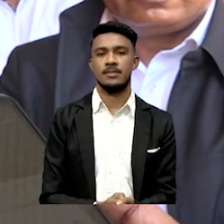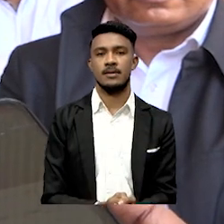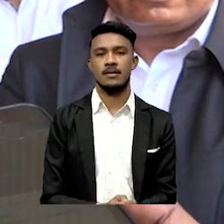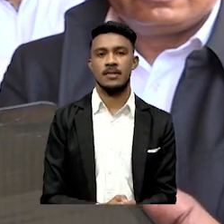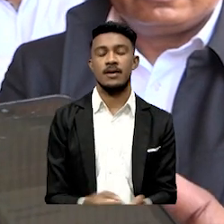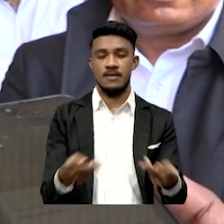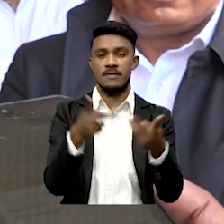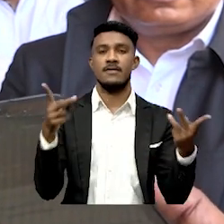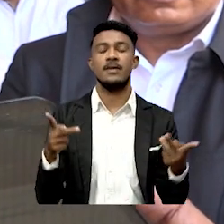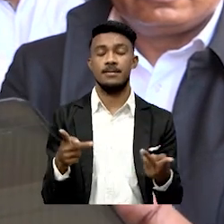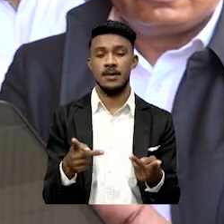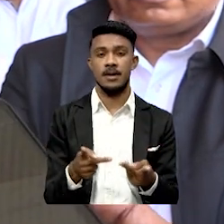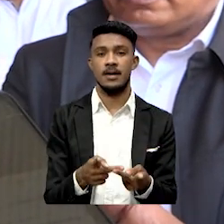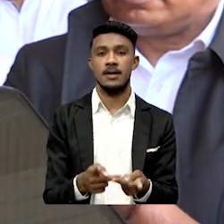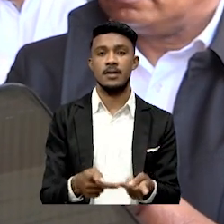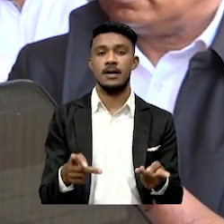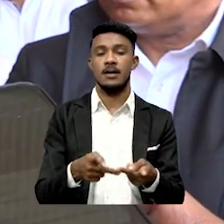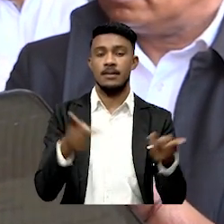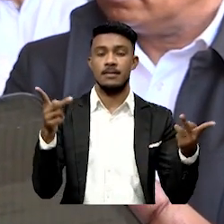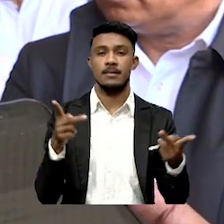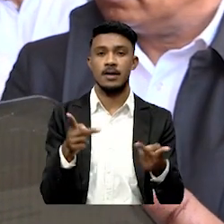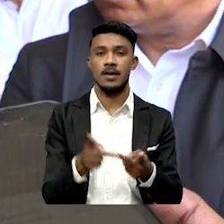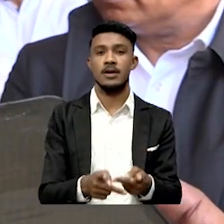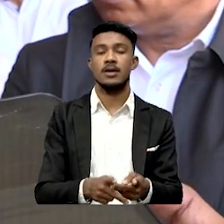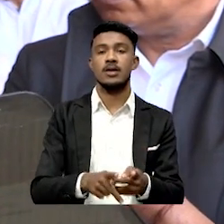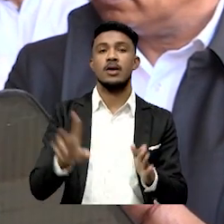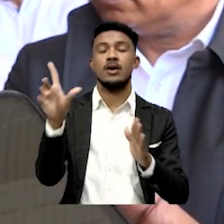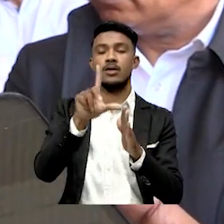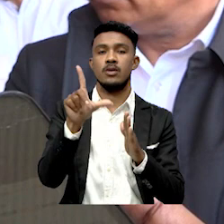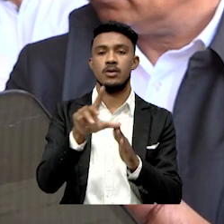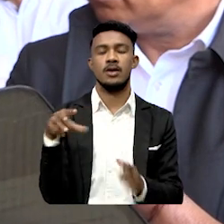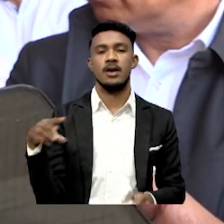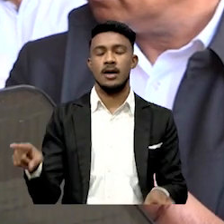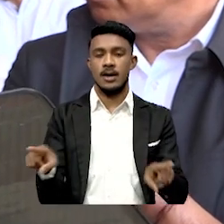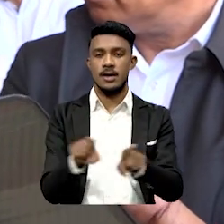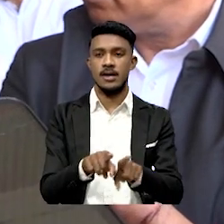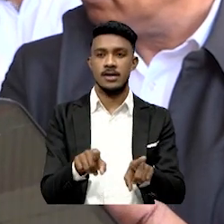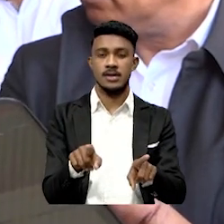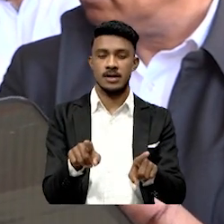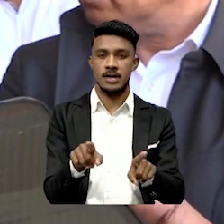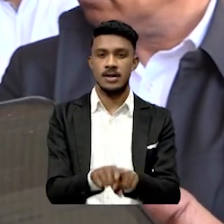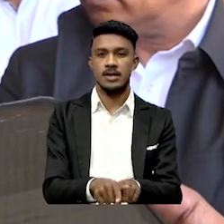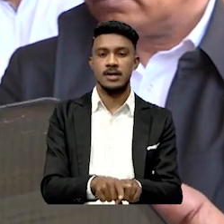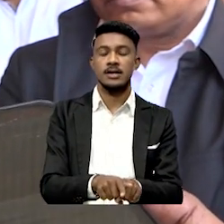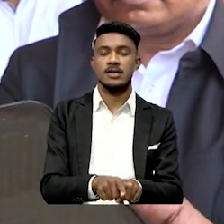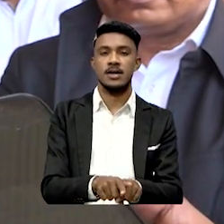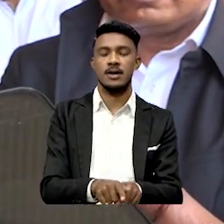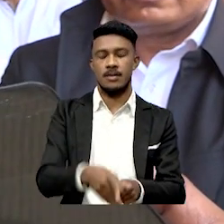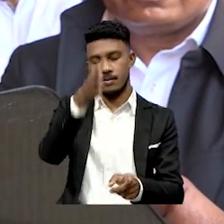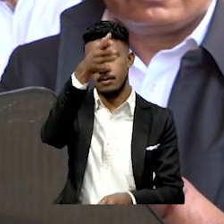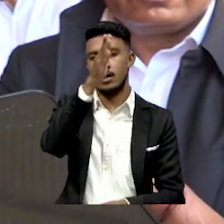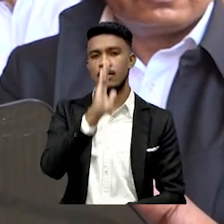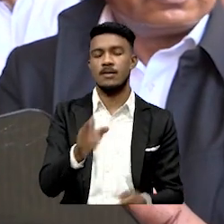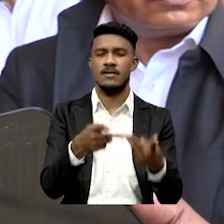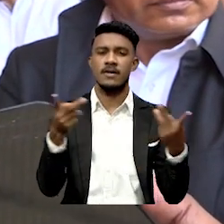ambiente ita dengan kata ambiente sagrado, ambiente lulik Semana Santa ninian ne saidun ambiente ita kria ambiente ida ne be